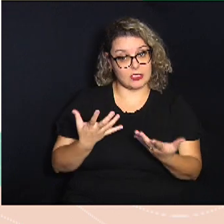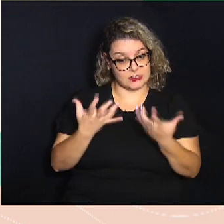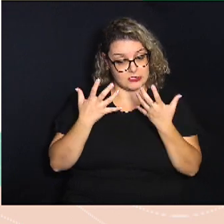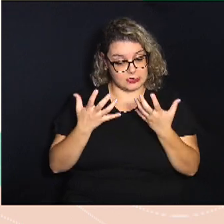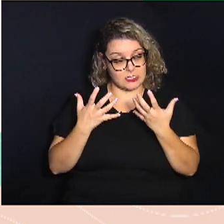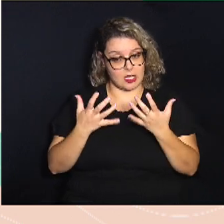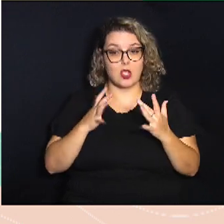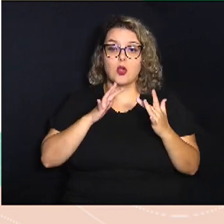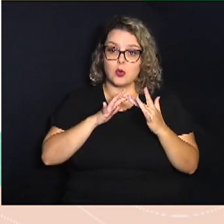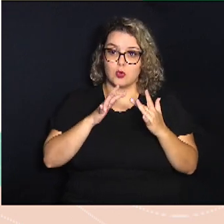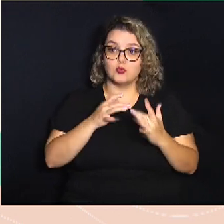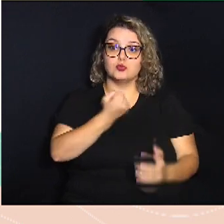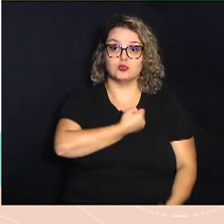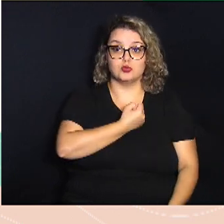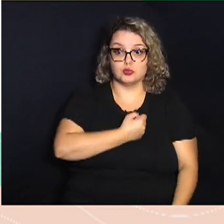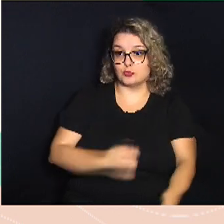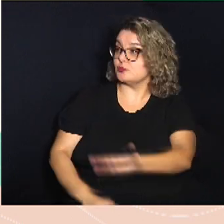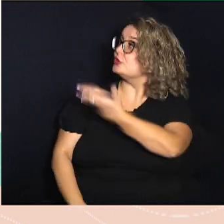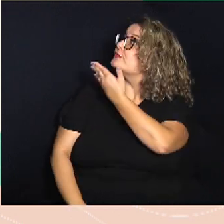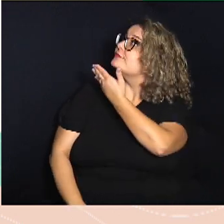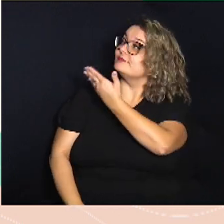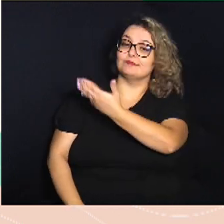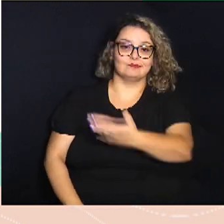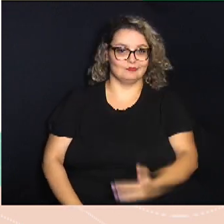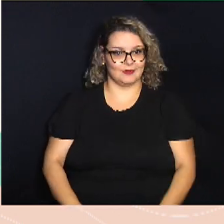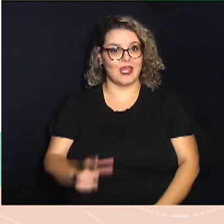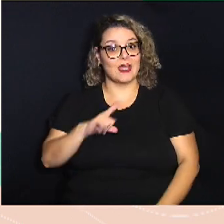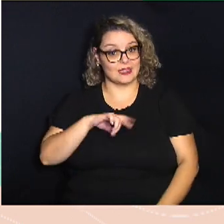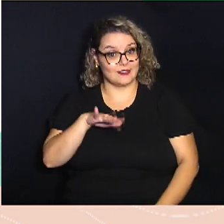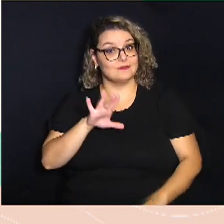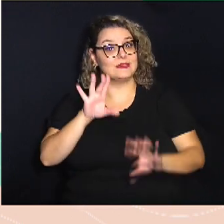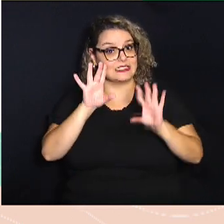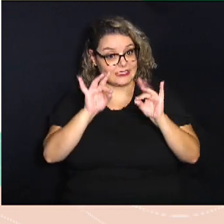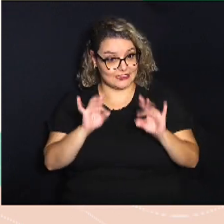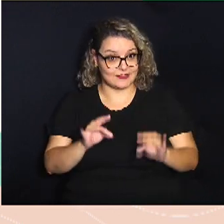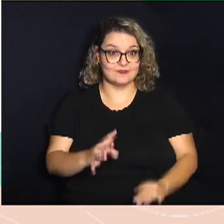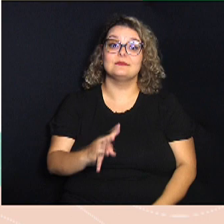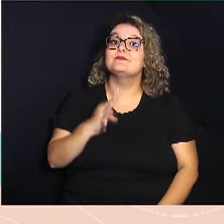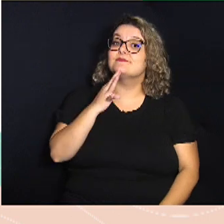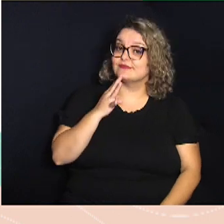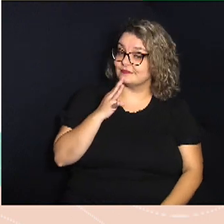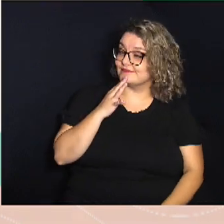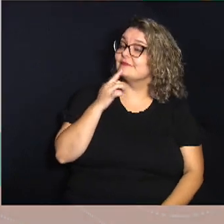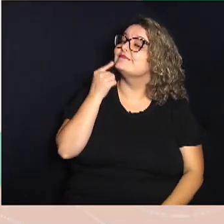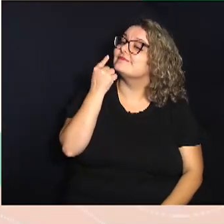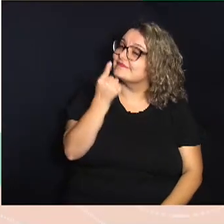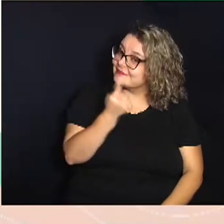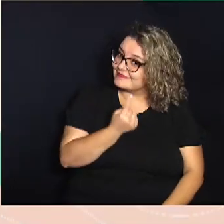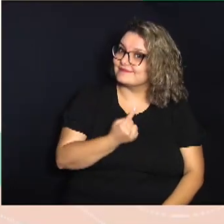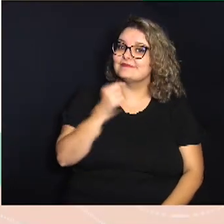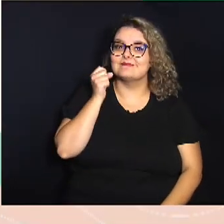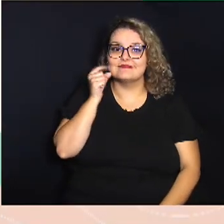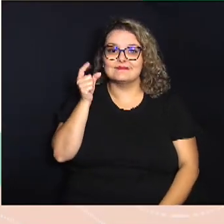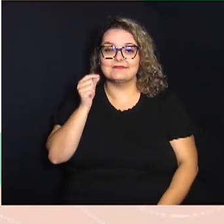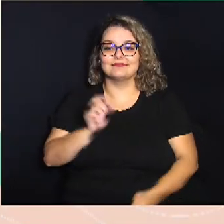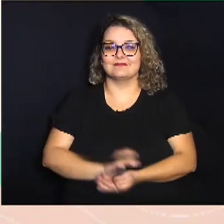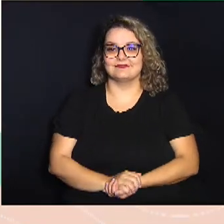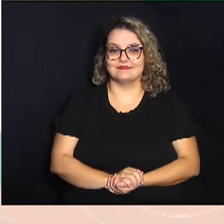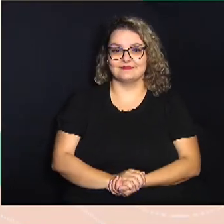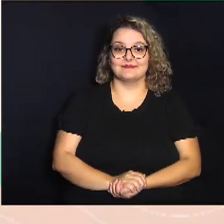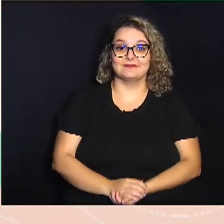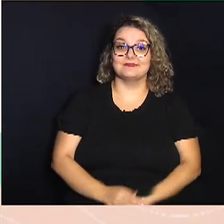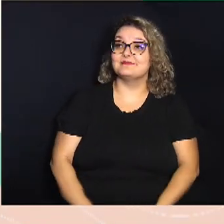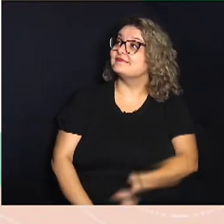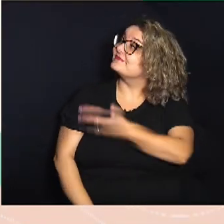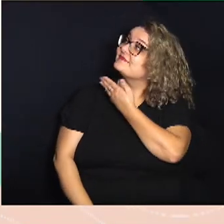entre em contato com o número que está na tela para ter mais detalhes e conhecer cada um deles. Esse é